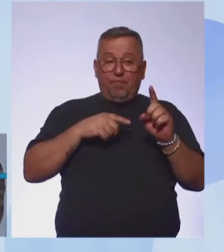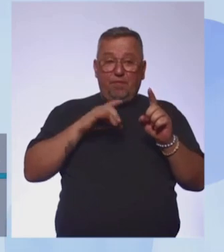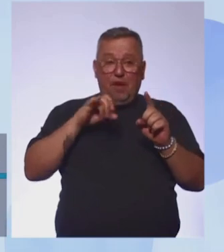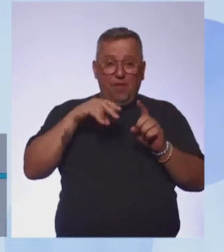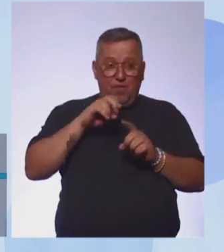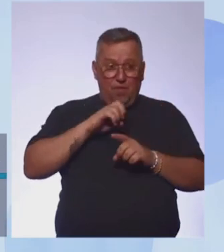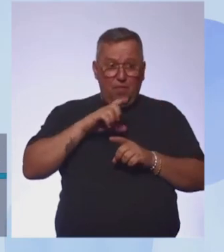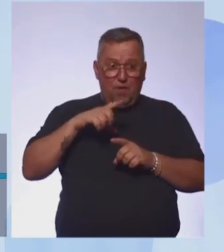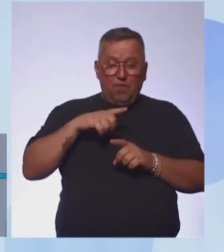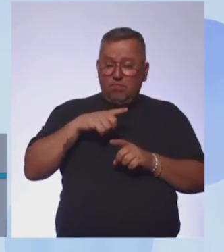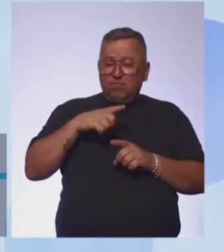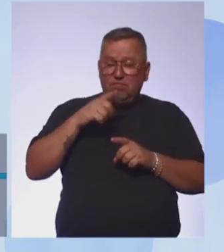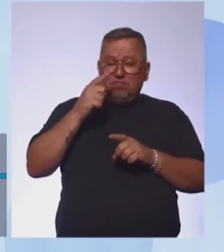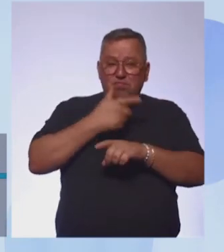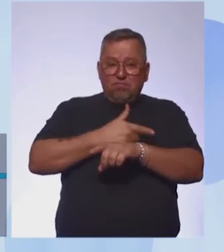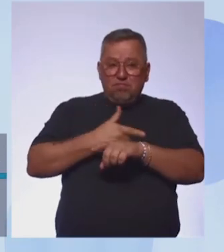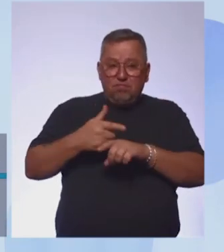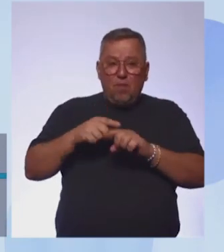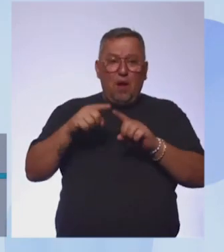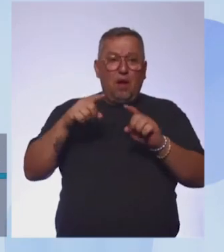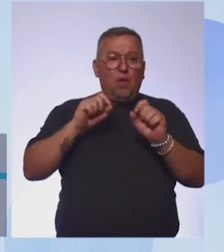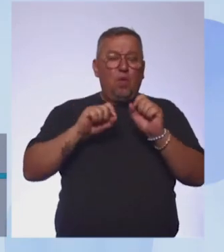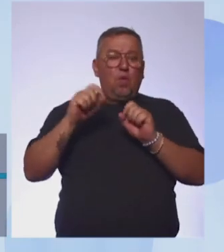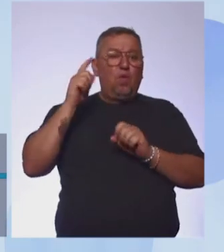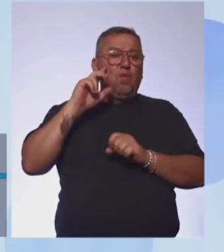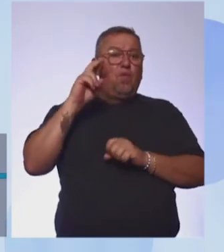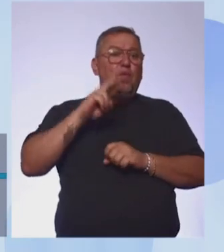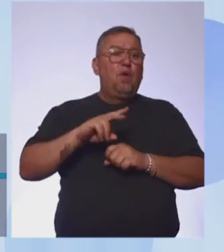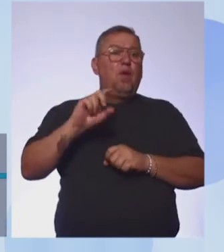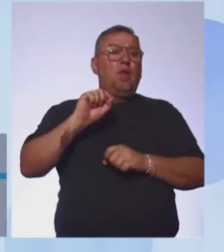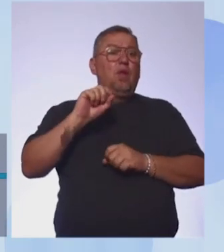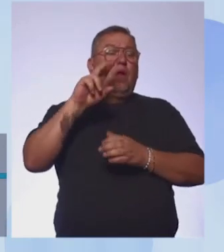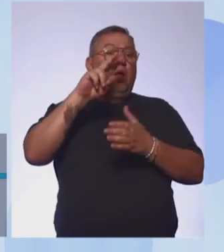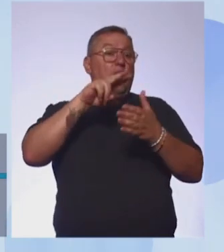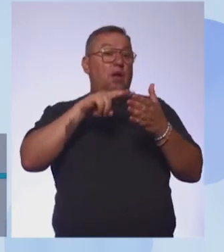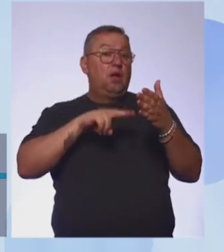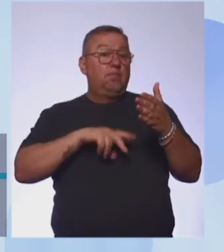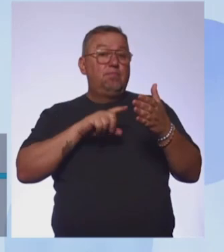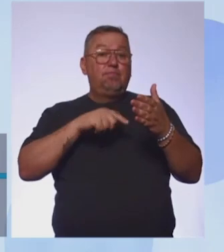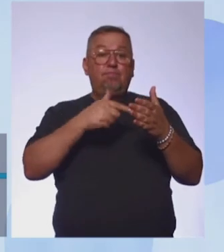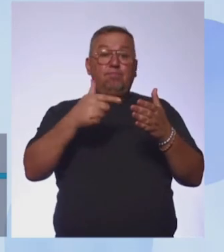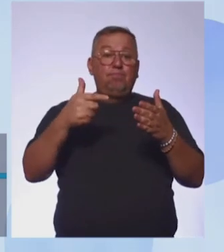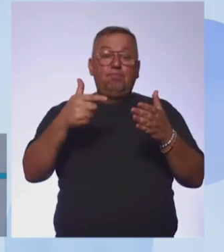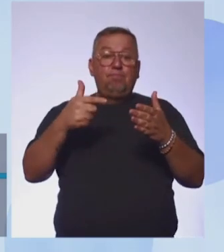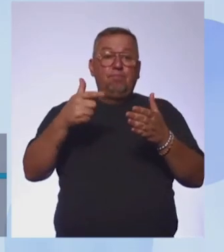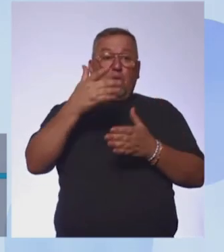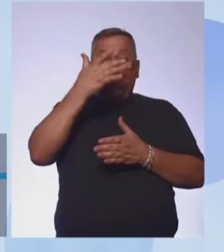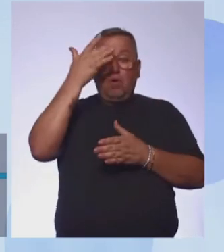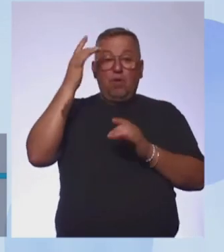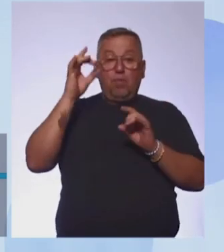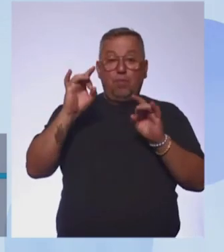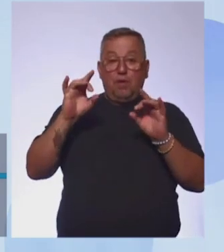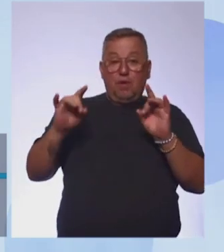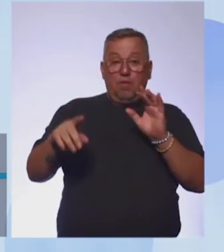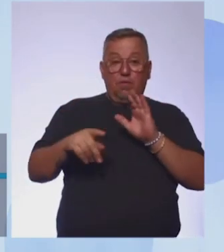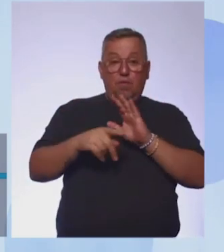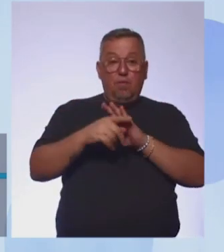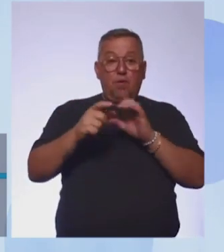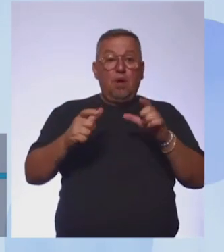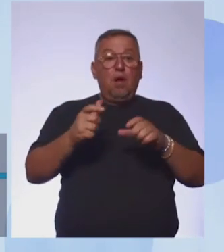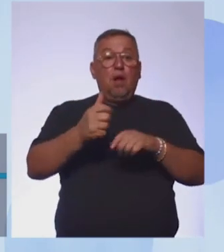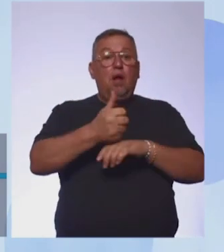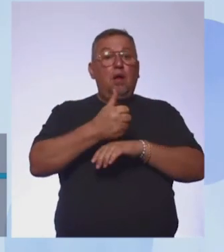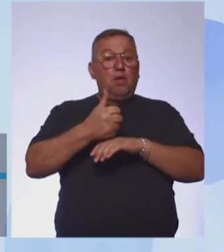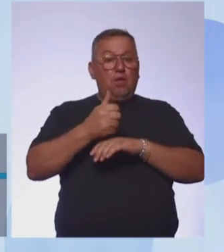informal. Foi formal, mas considerando o leitor que não seria alguém específico da área,